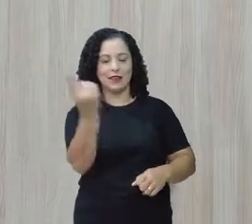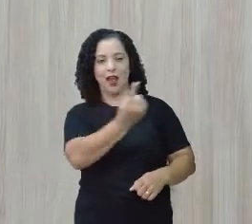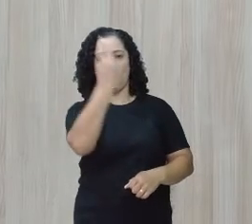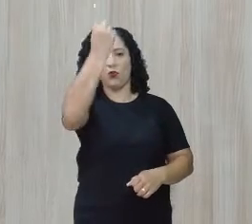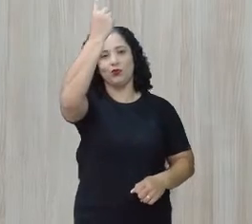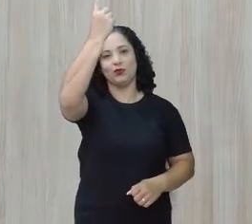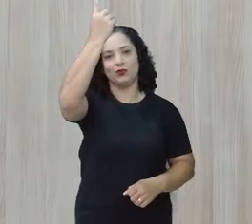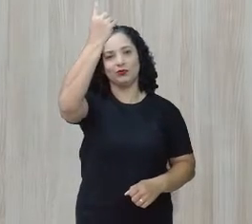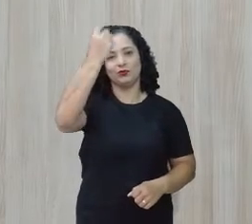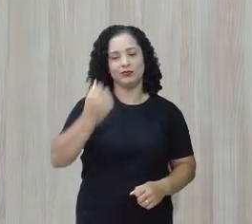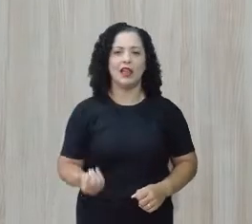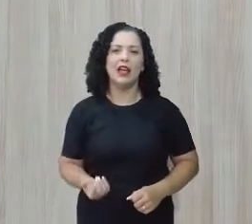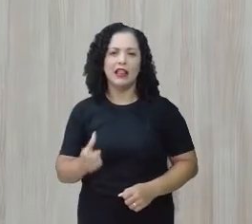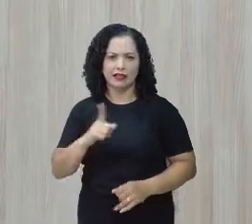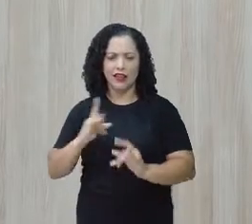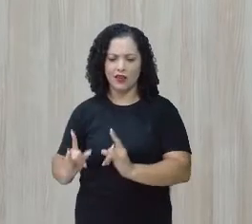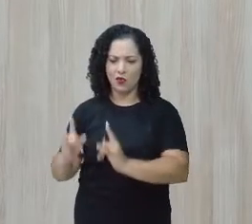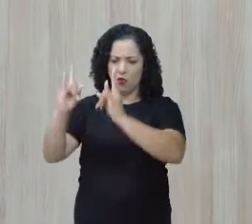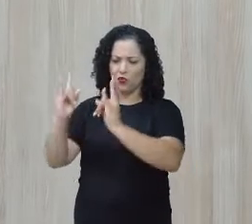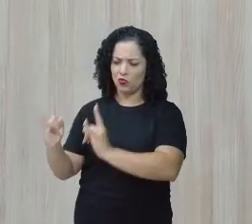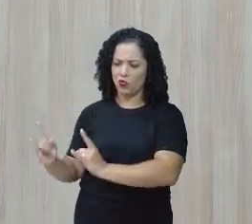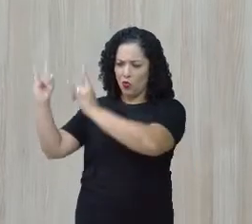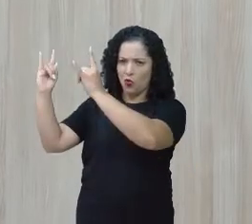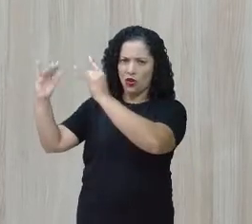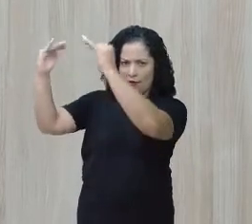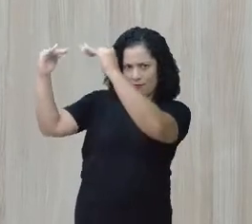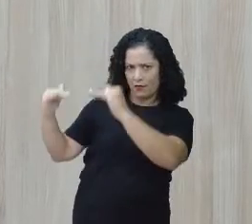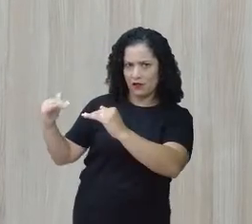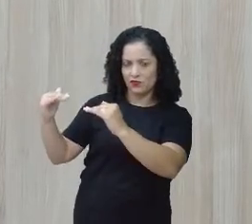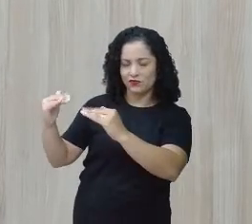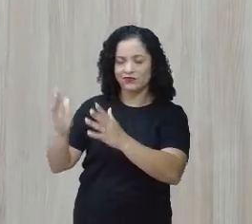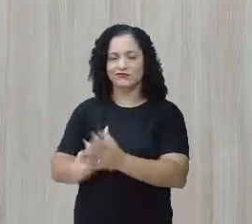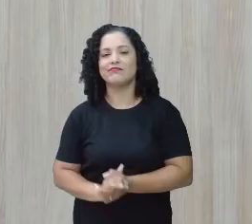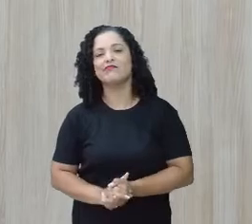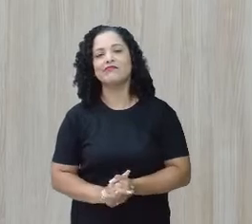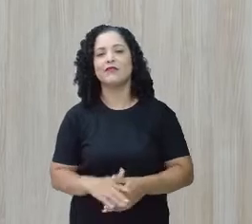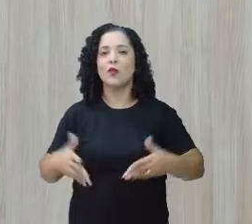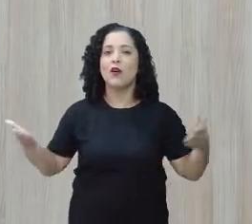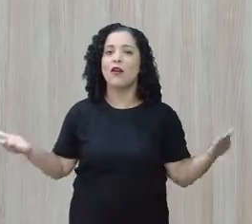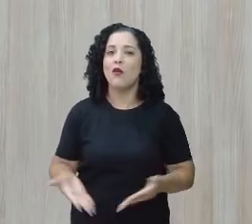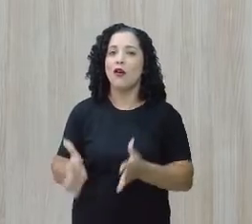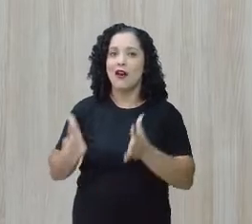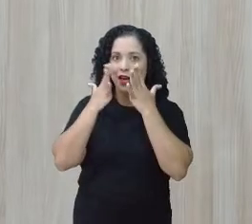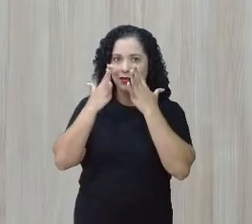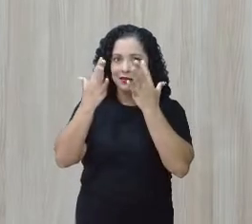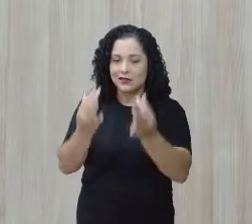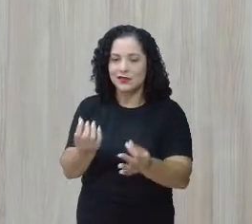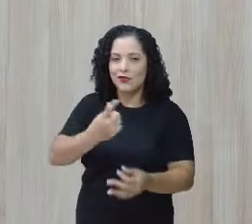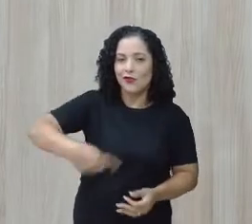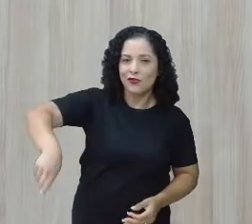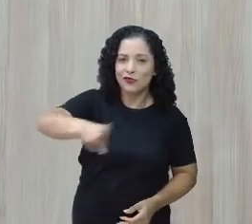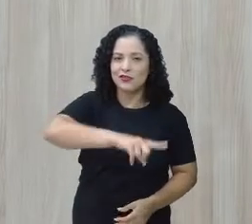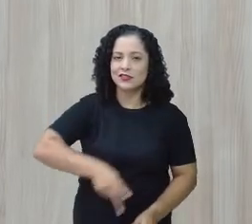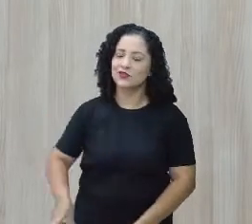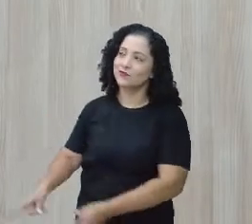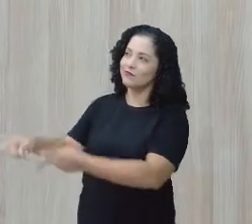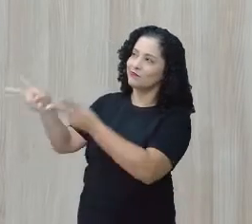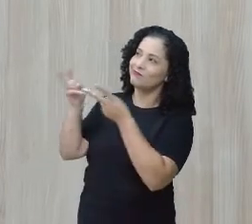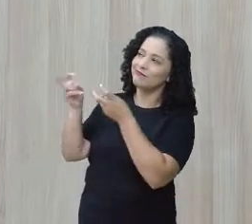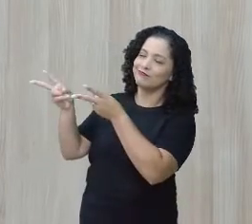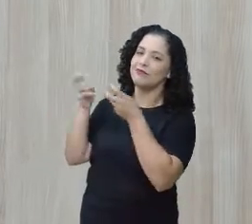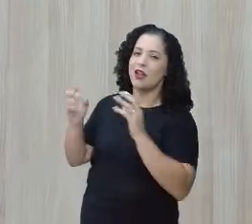vendo. Eu poderia colocar até mais. Então, aqui eu estou querendo chamar a atenção ao olhar de vocês em relação a um